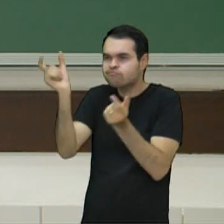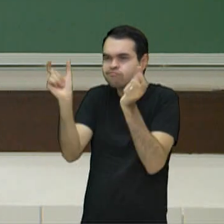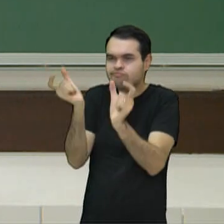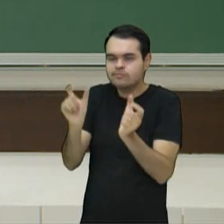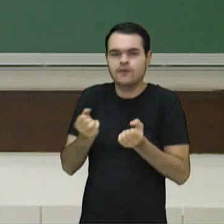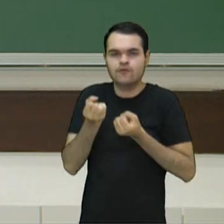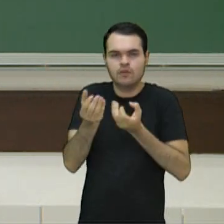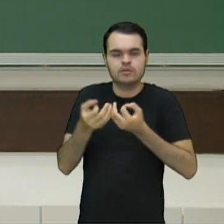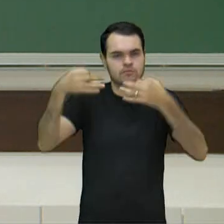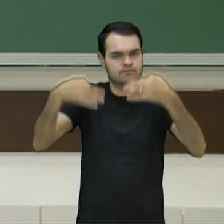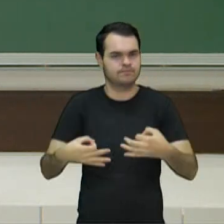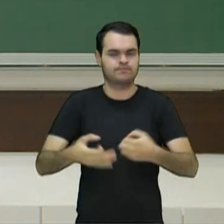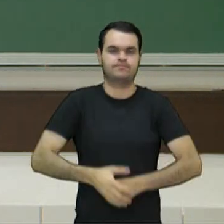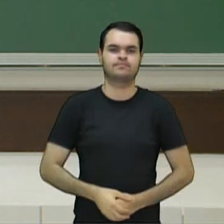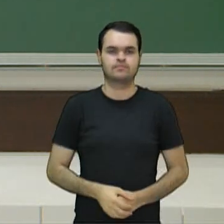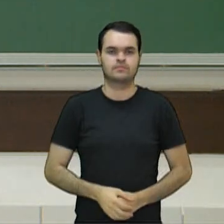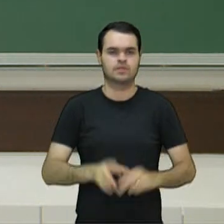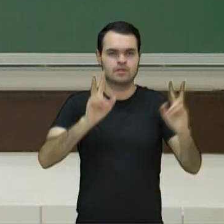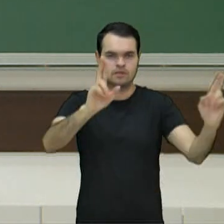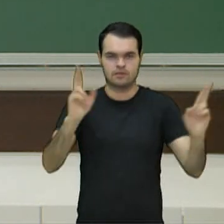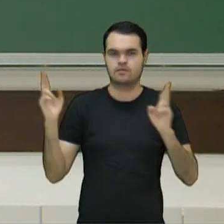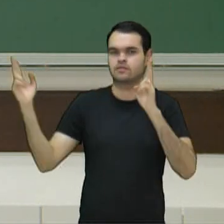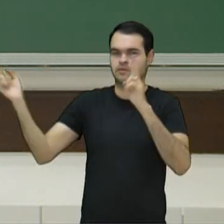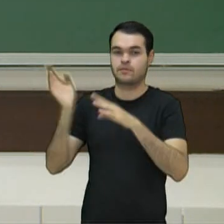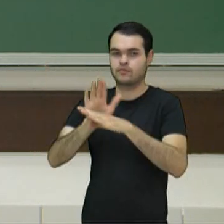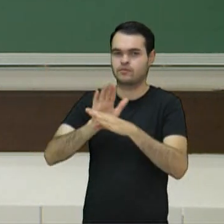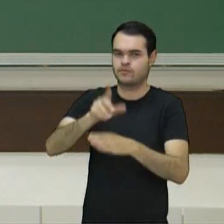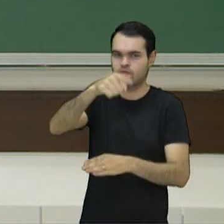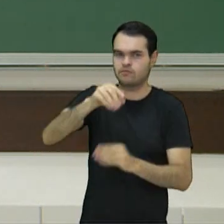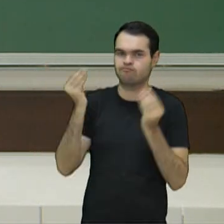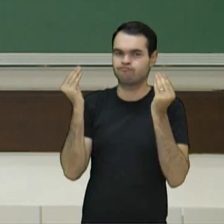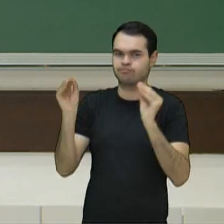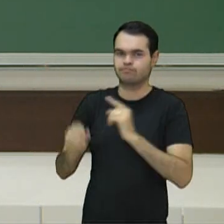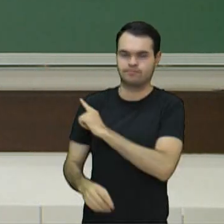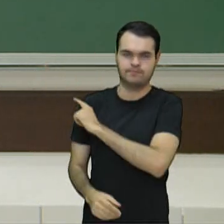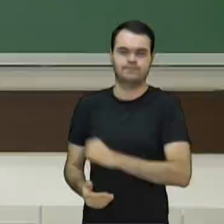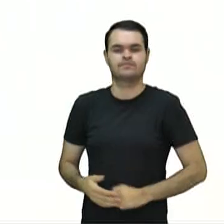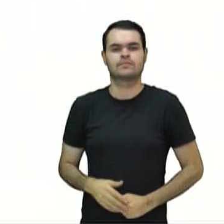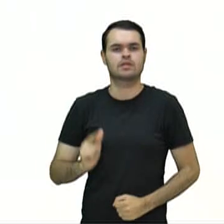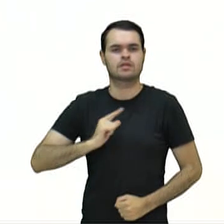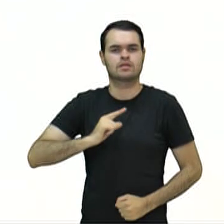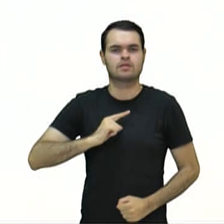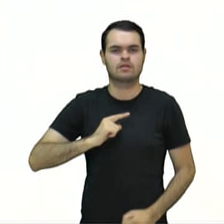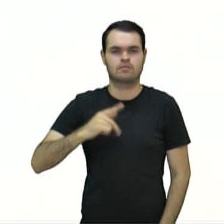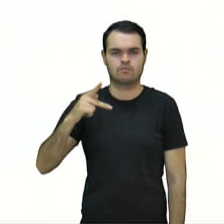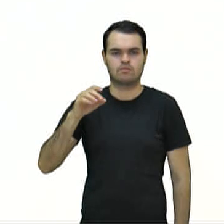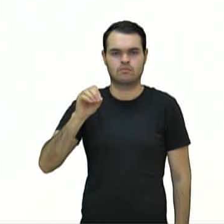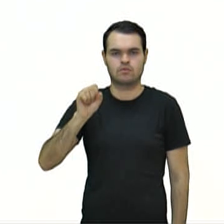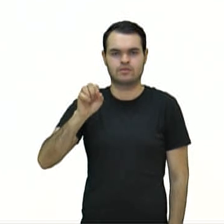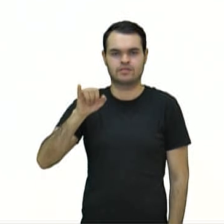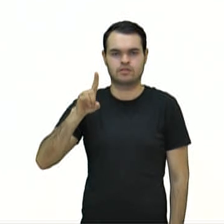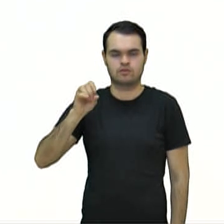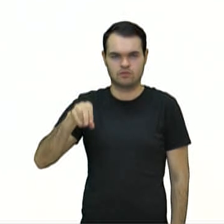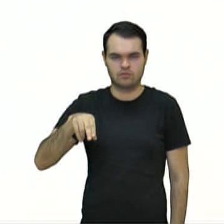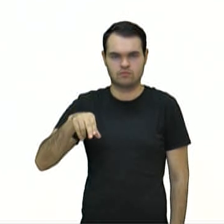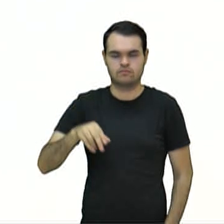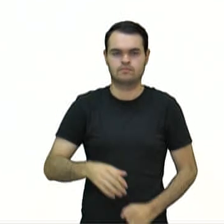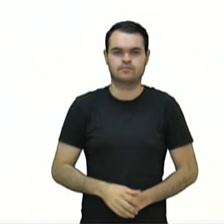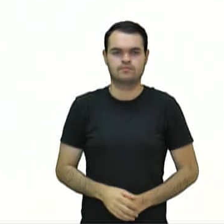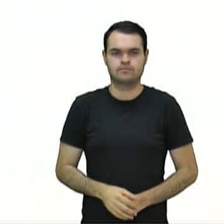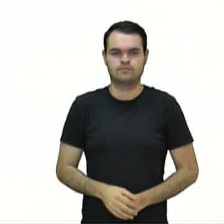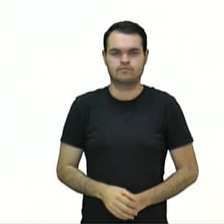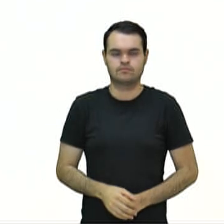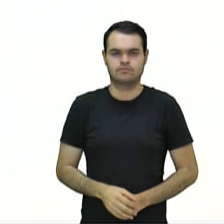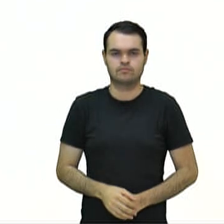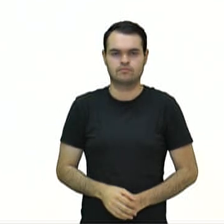correta. Aí, o fragmento do texto para ajudar vocês já está aqui, e nós temos Poseidon from Pontus, the